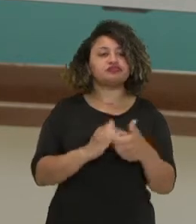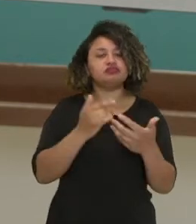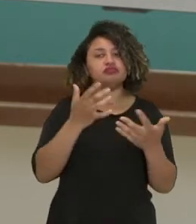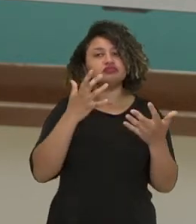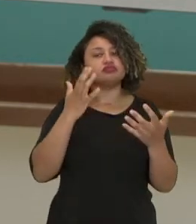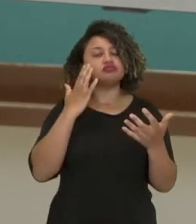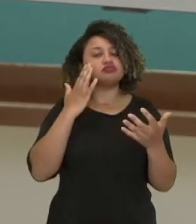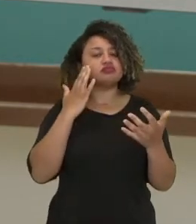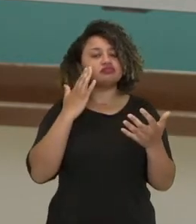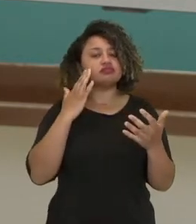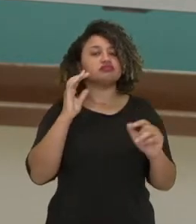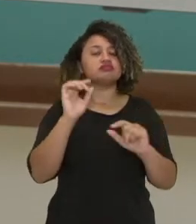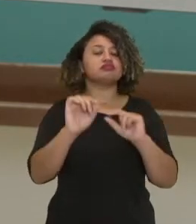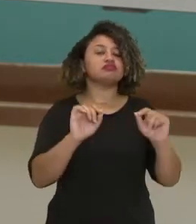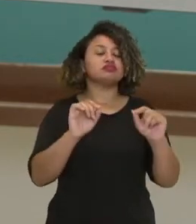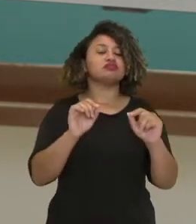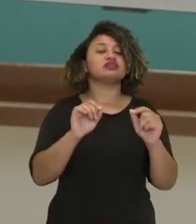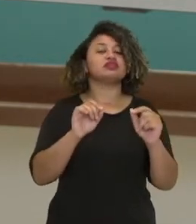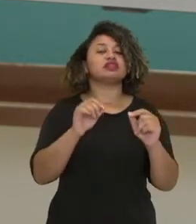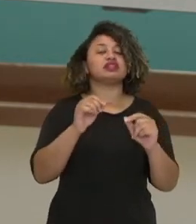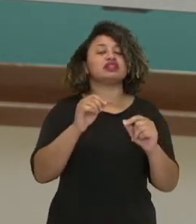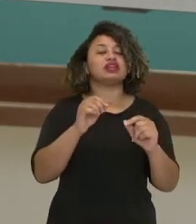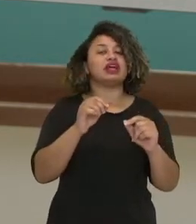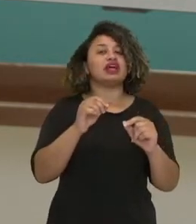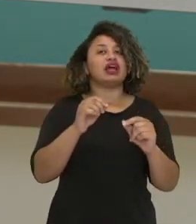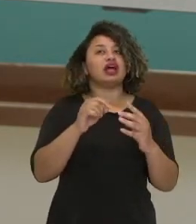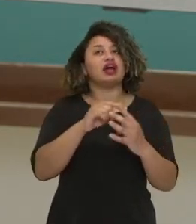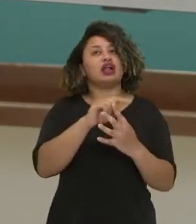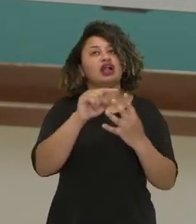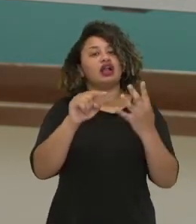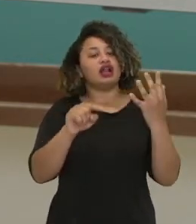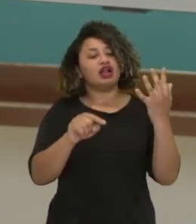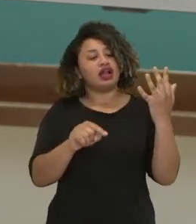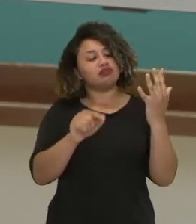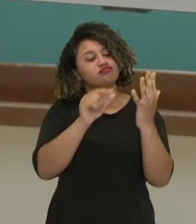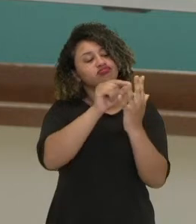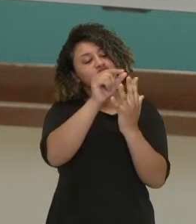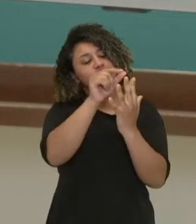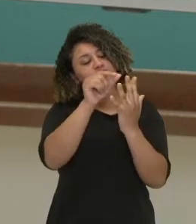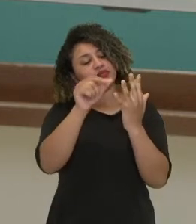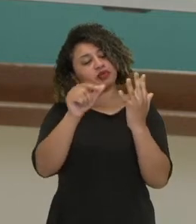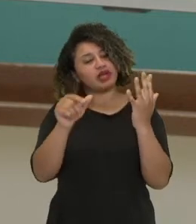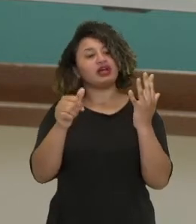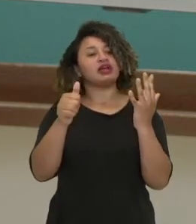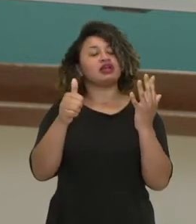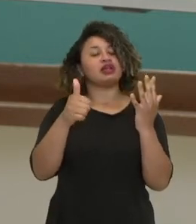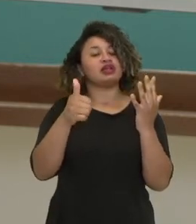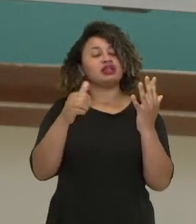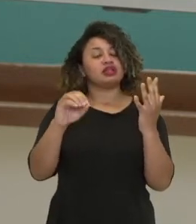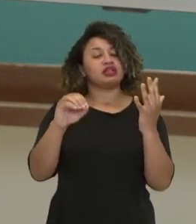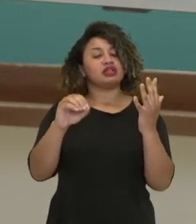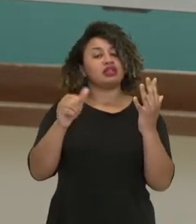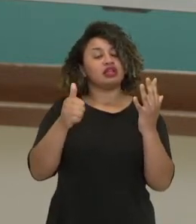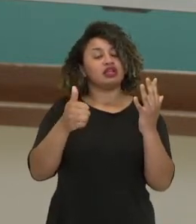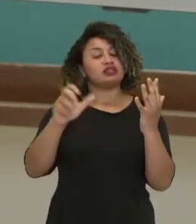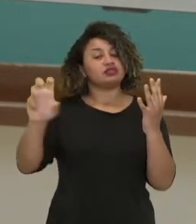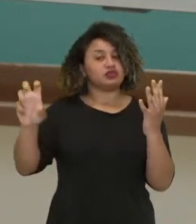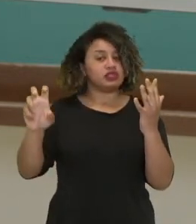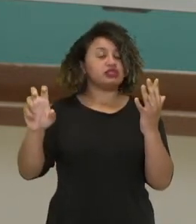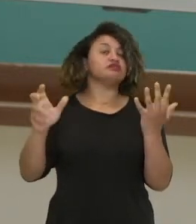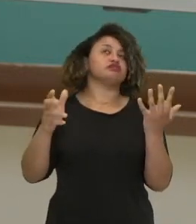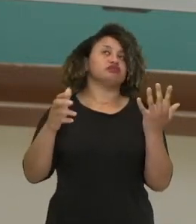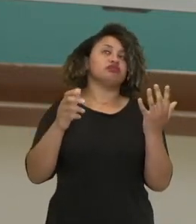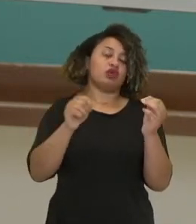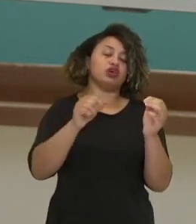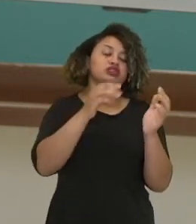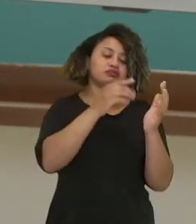quero saber qual é o 15º número par. Eu posso ir fazendo a sequência? Sim. Ou